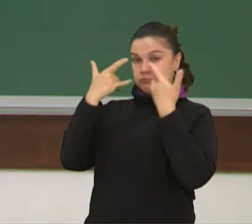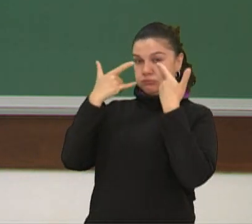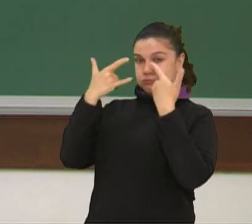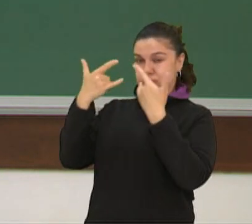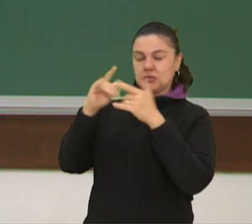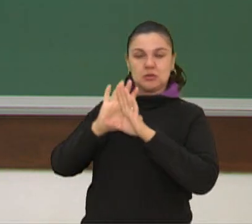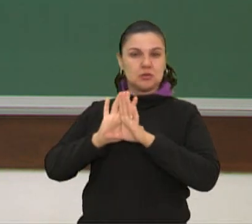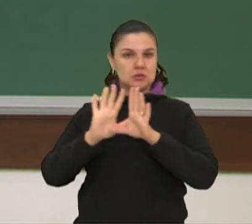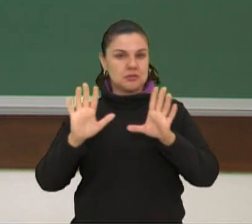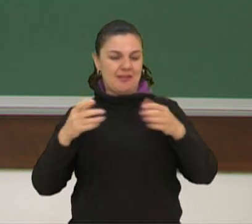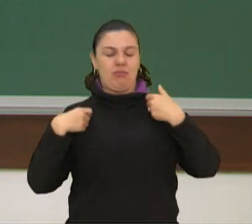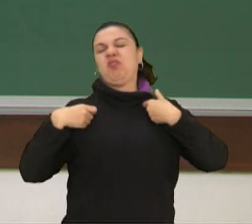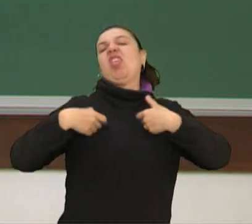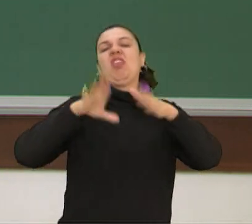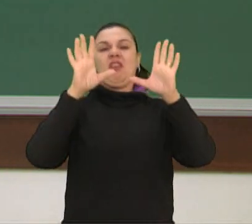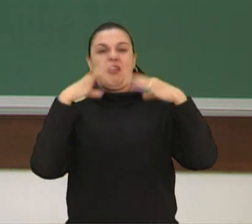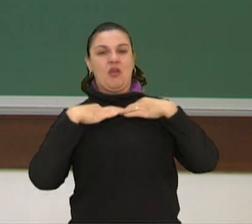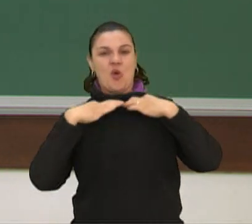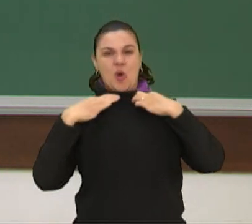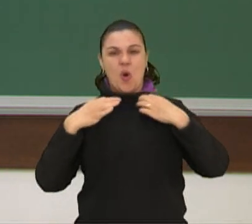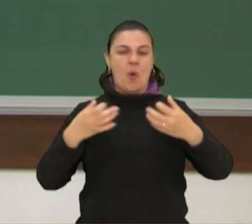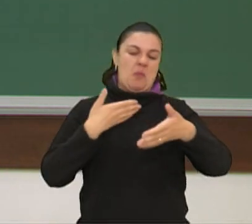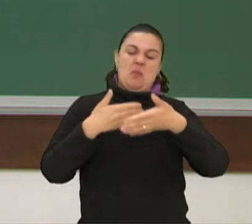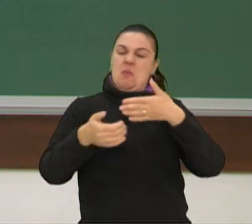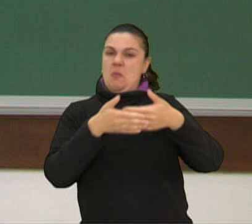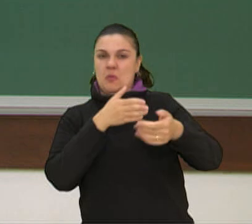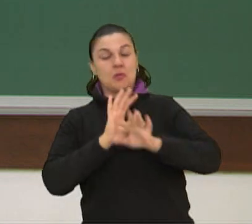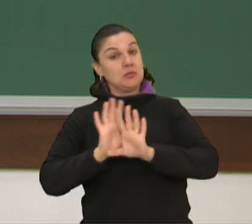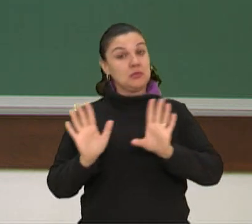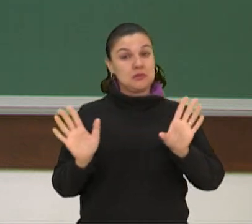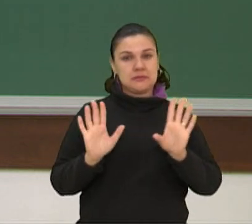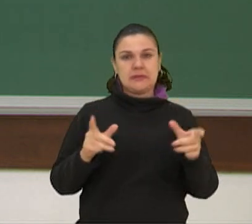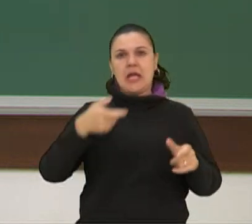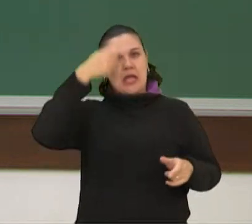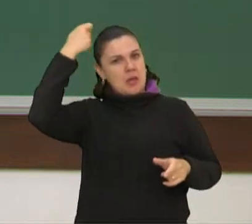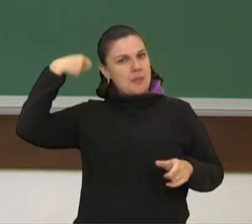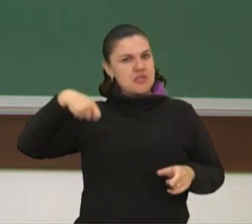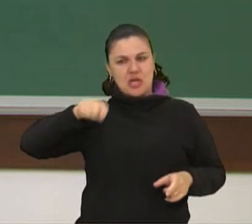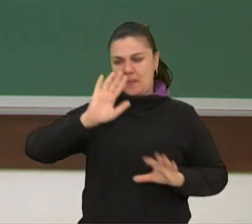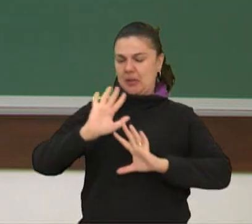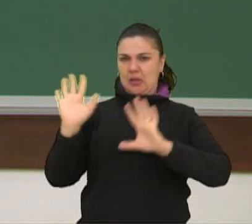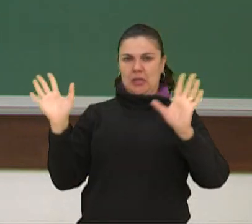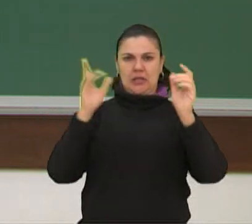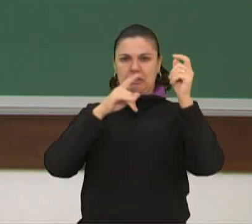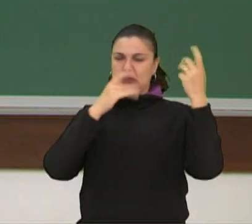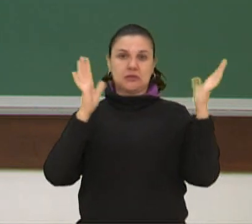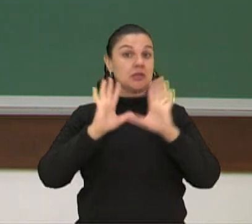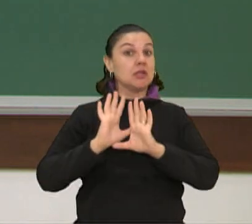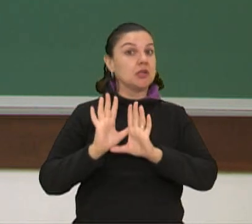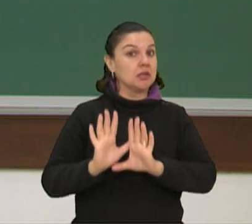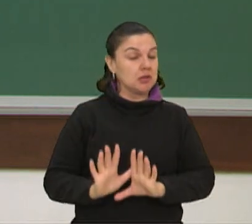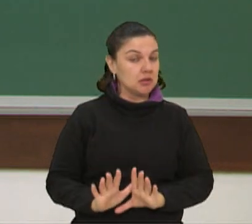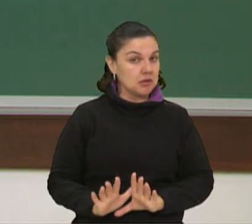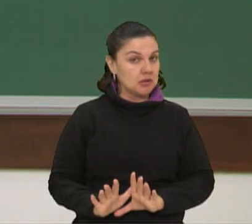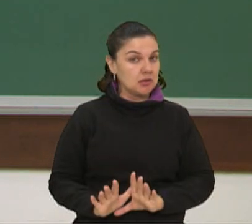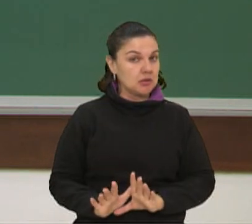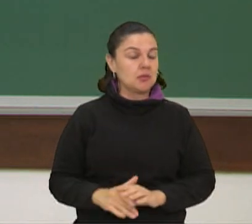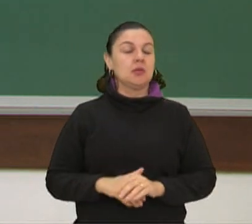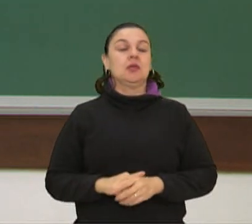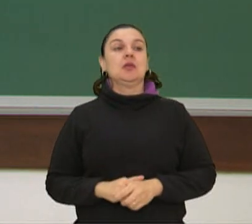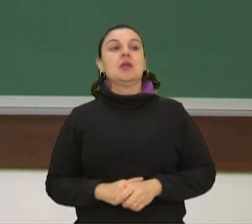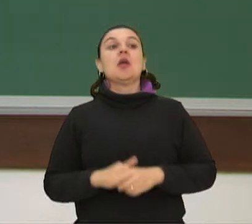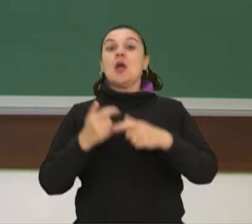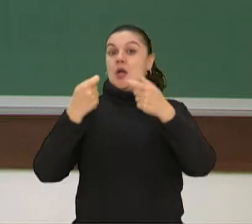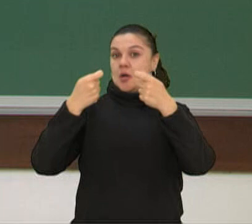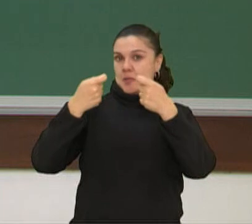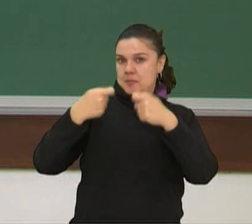vida será mais tranquilo e sereno. Olha que interessante. Aqui talvez ele